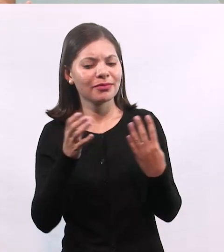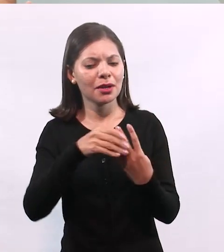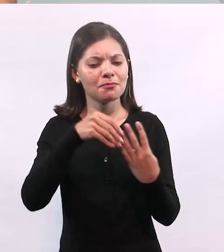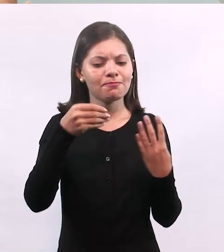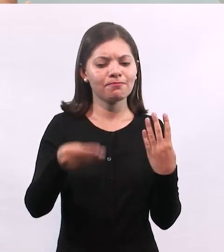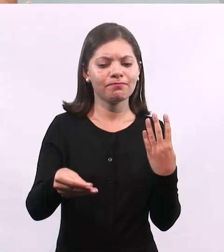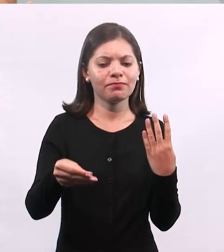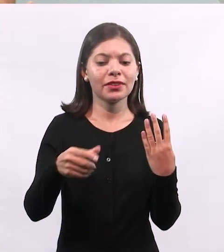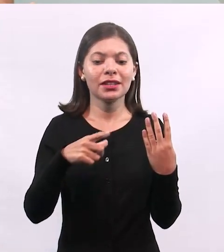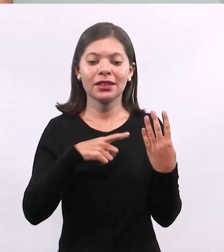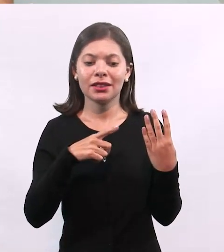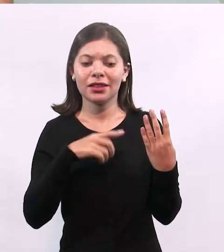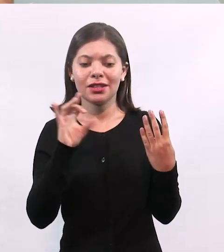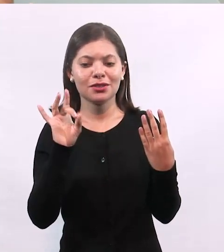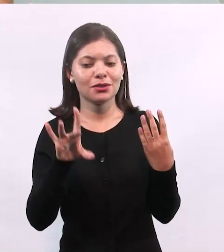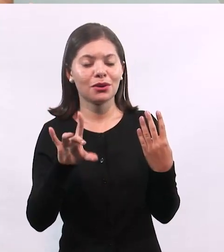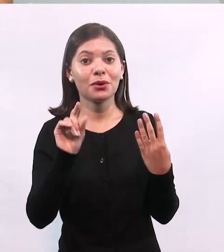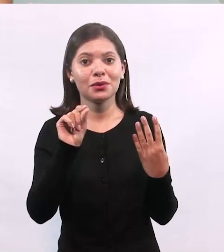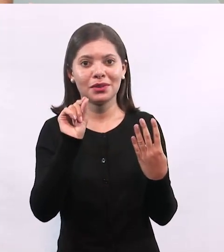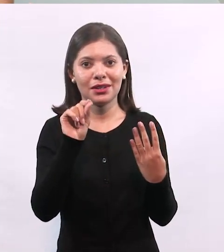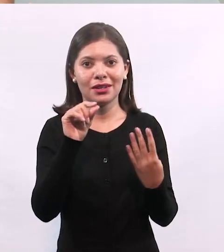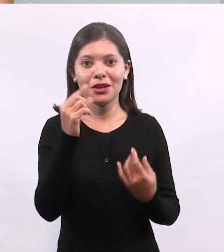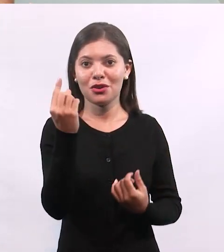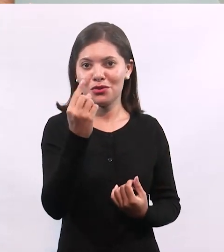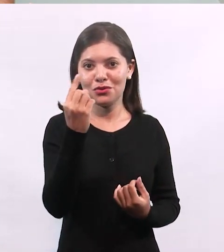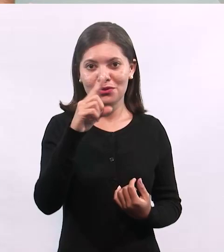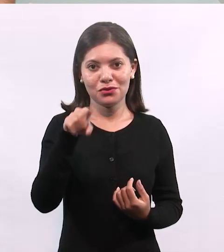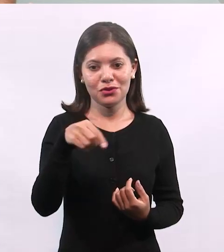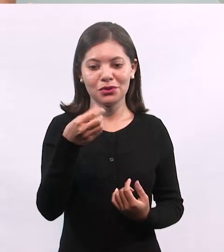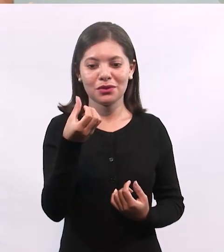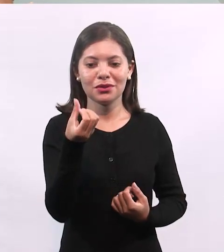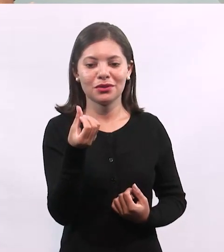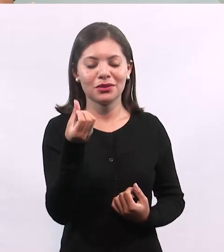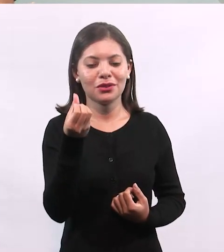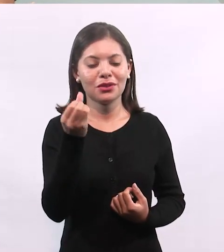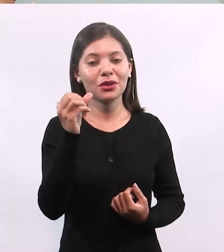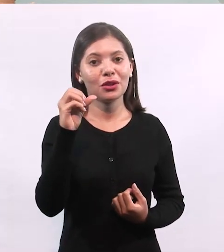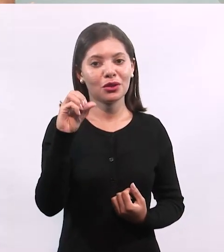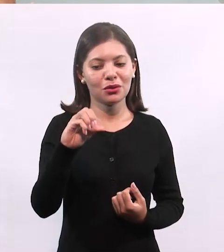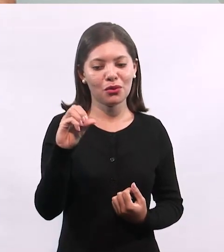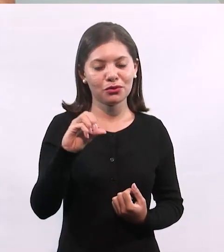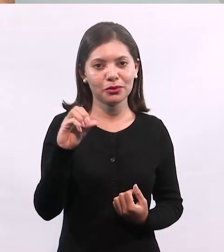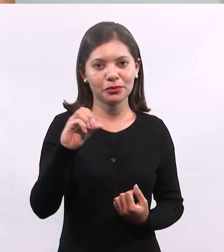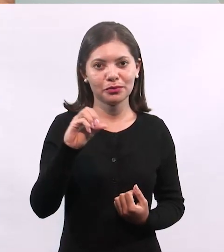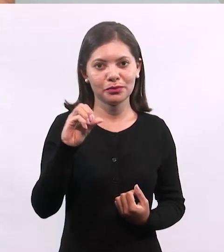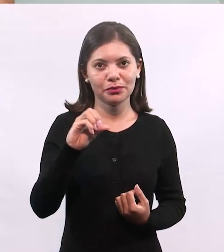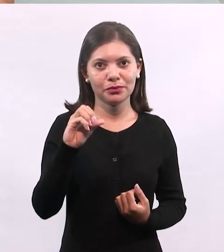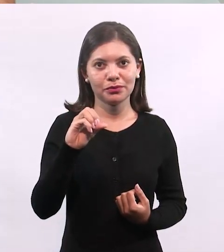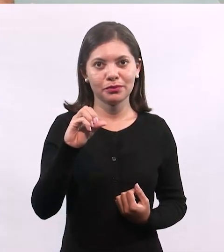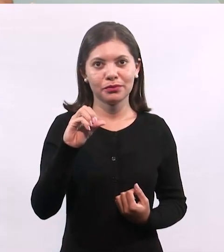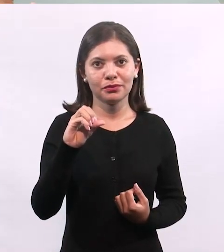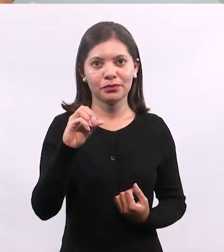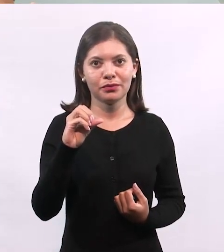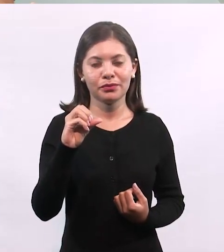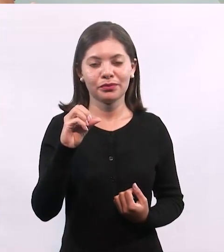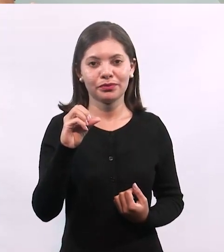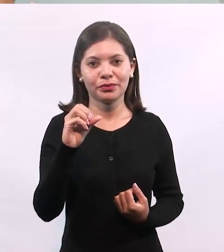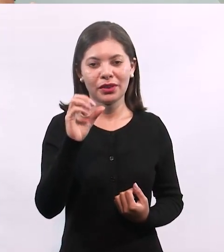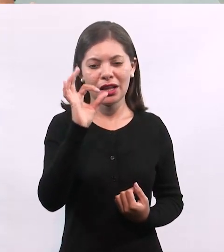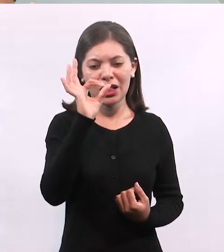cartada eu vou ter somente 1,9% aproximadamente menos de dois por cento de